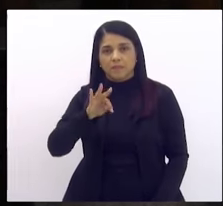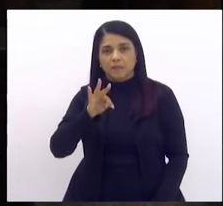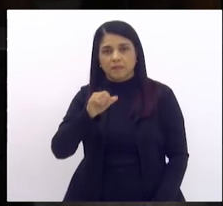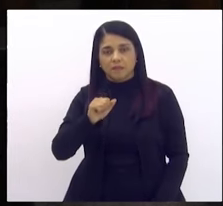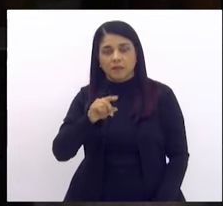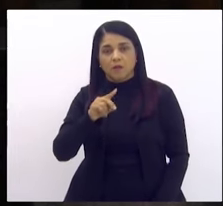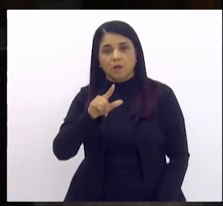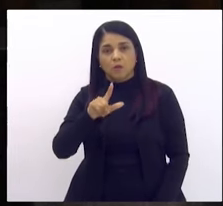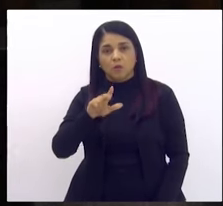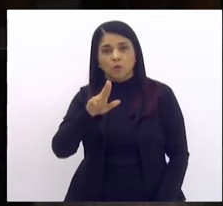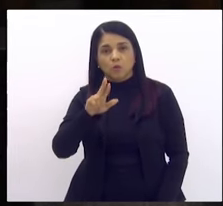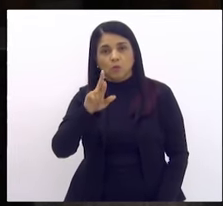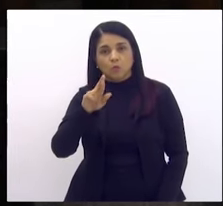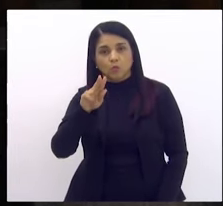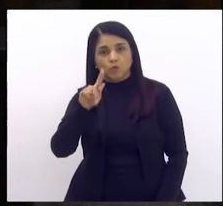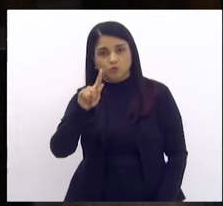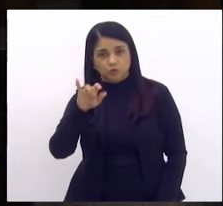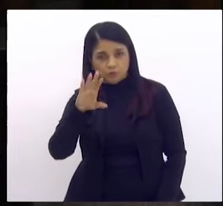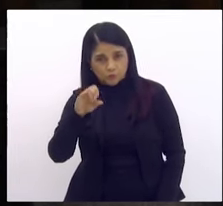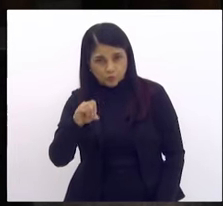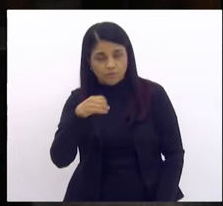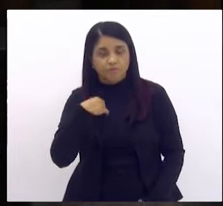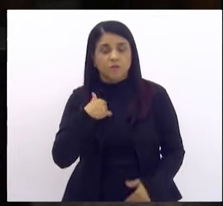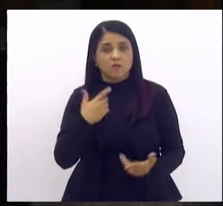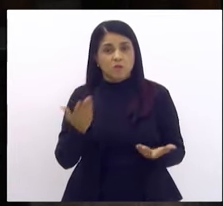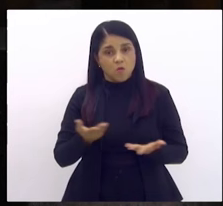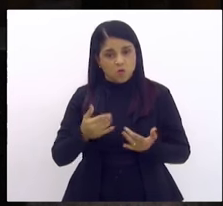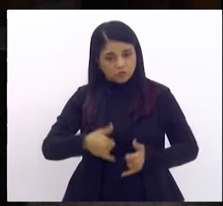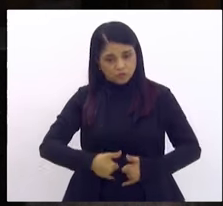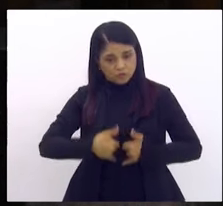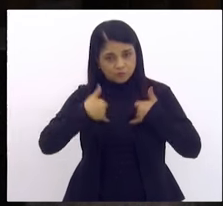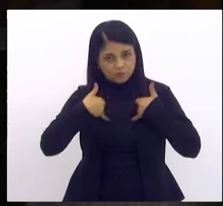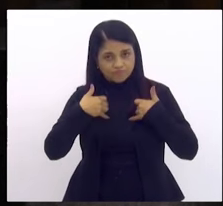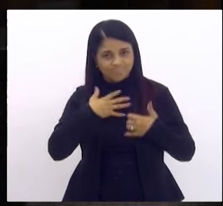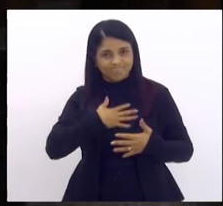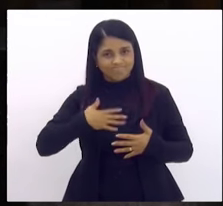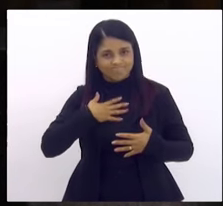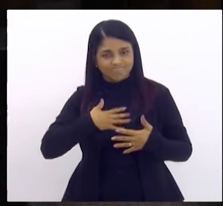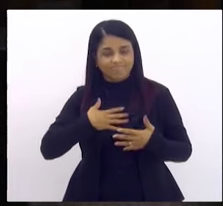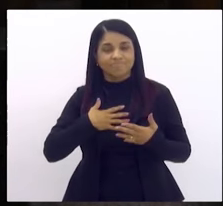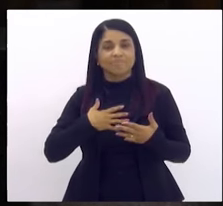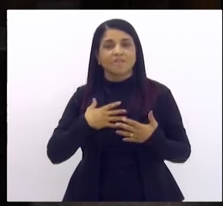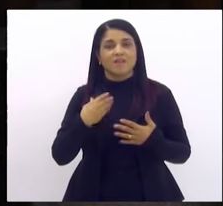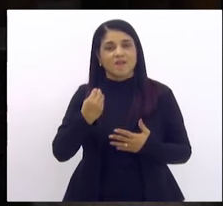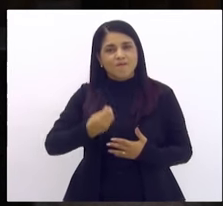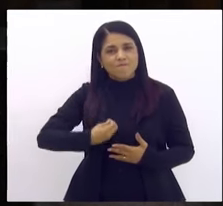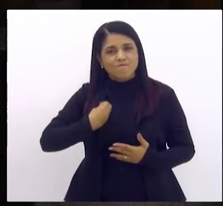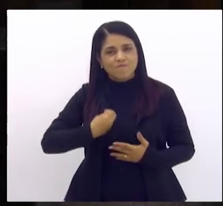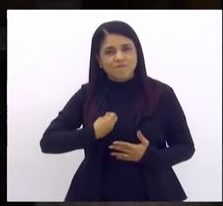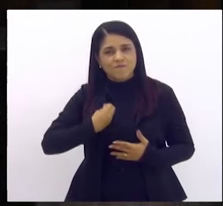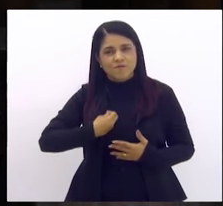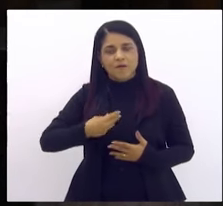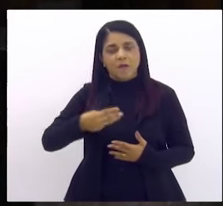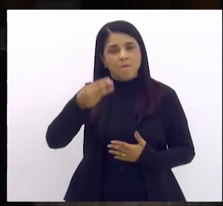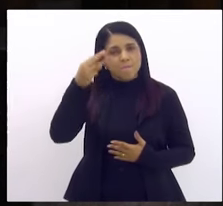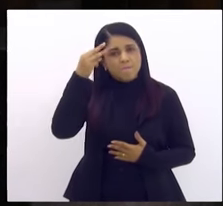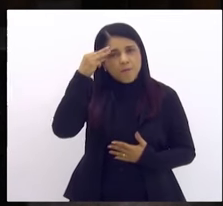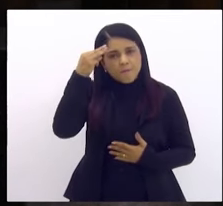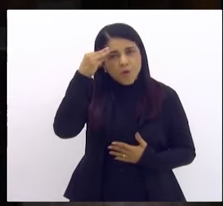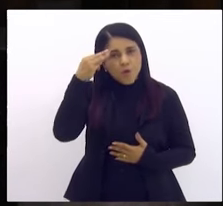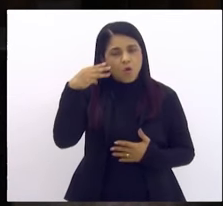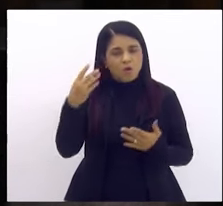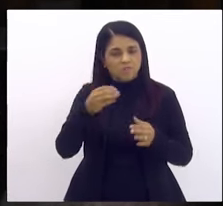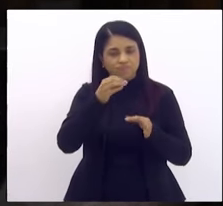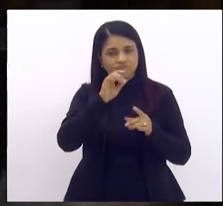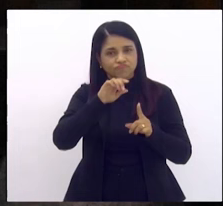no dia de hoje de poder reviver em memória esta justa homenagem